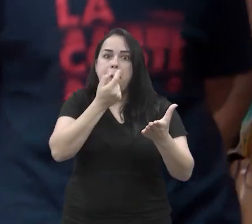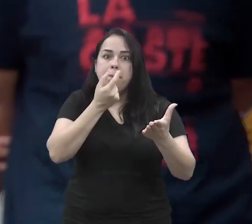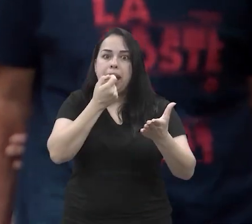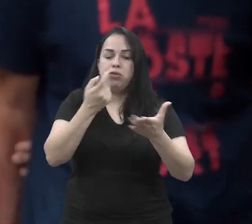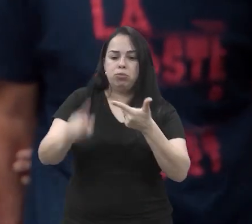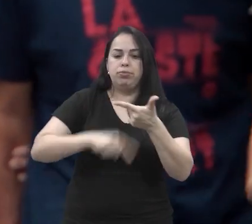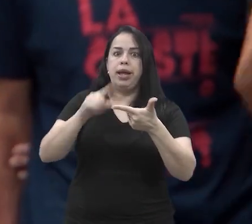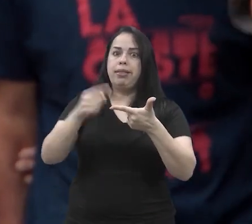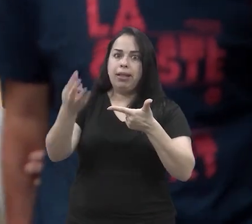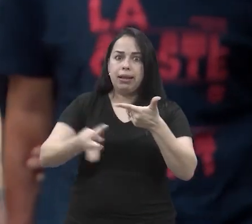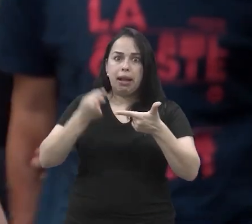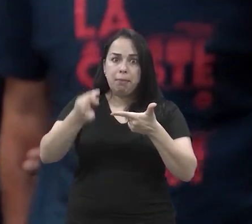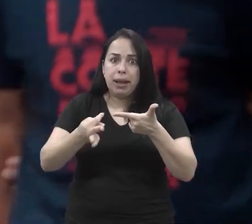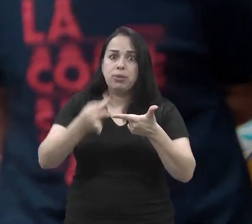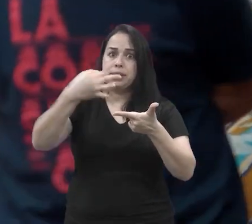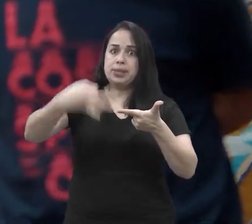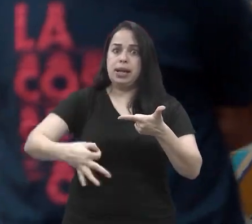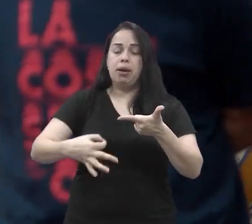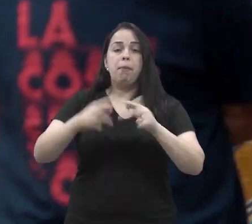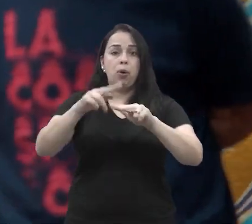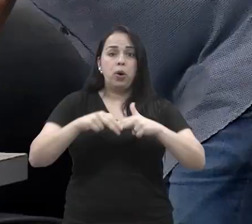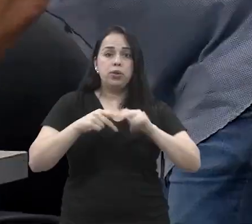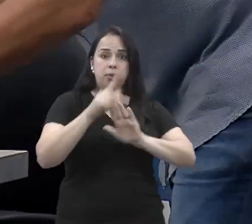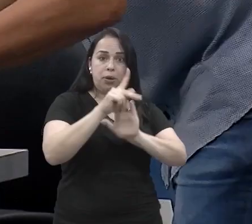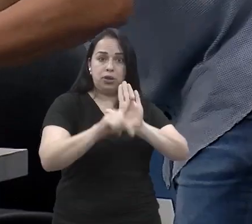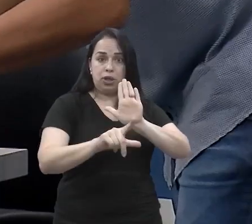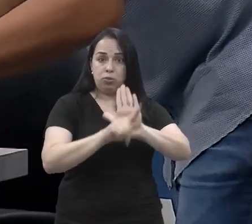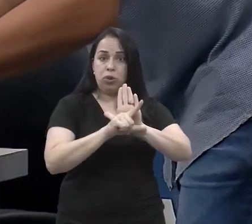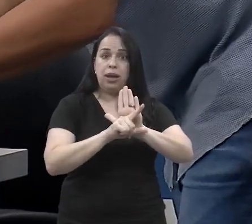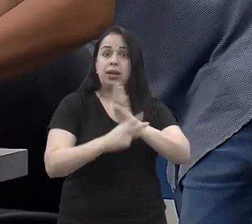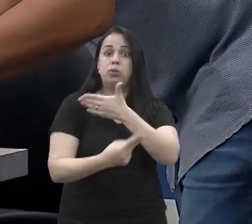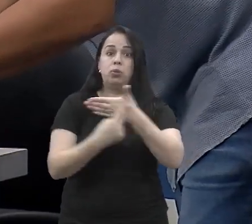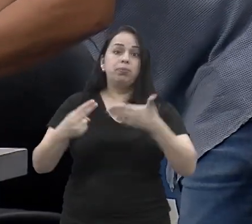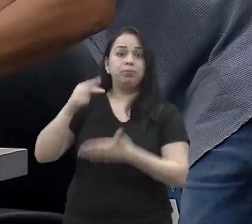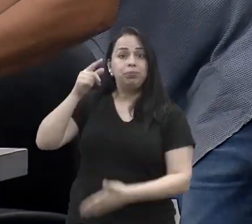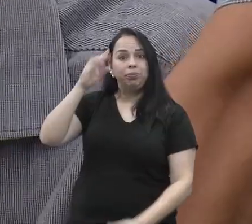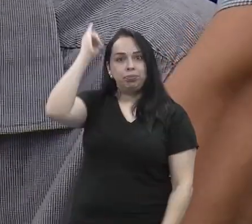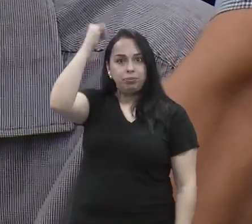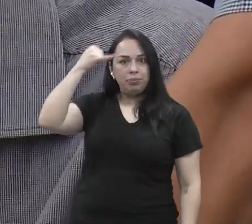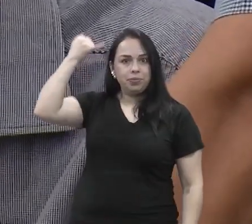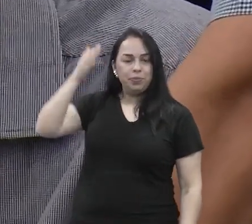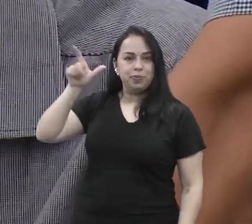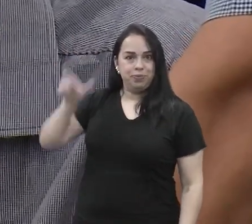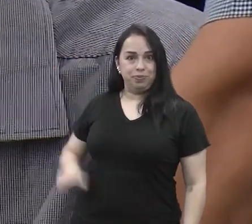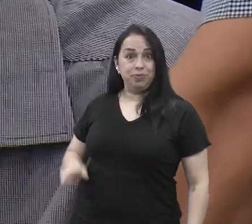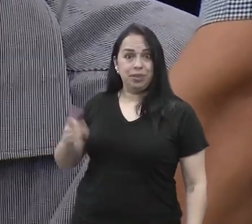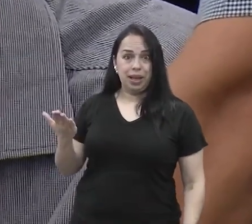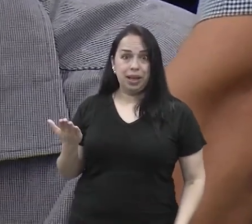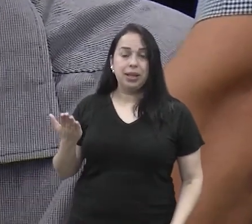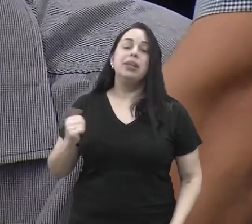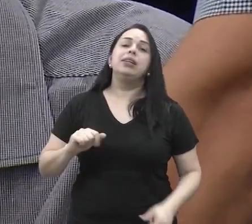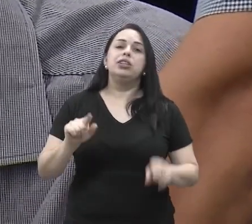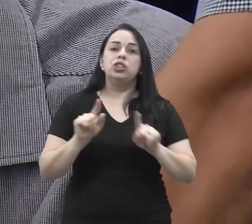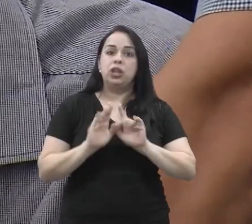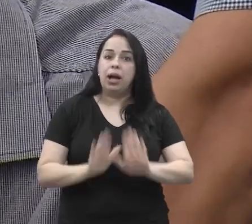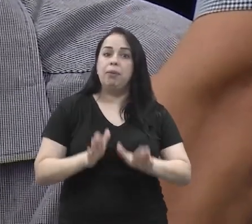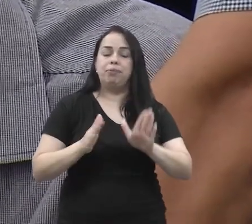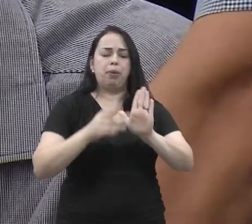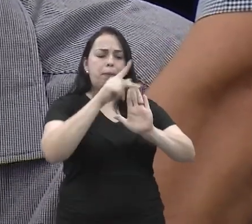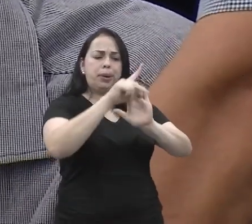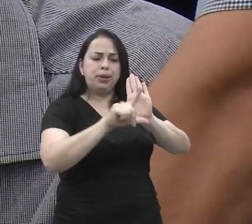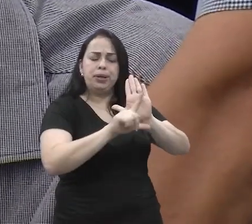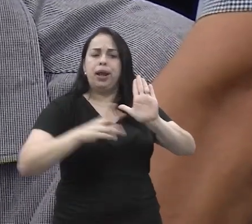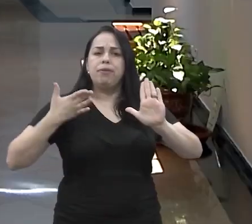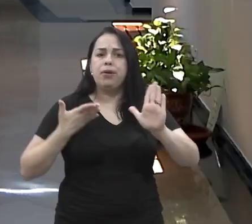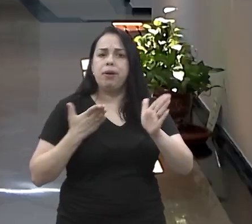processo e garantir o acesso de todos ao tratamento, um projeto de lei elaborado pelo vereador Dr. José Cláudio foi aprovado